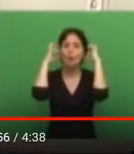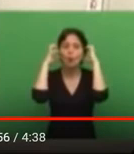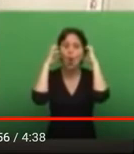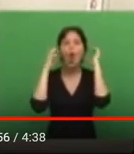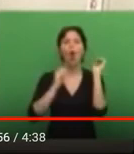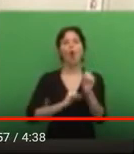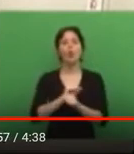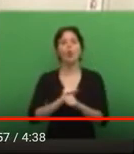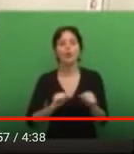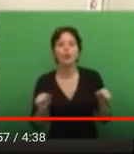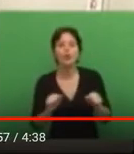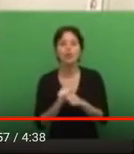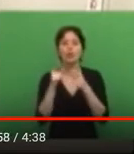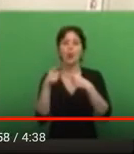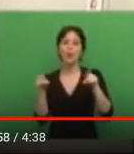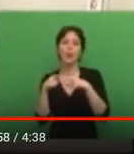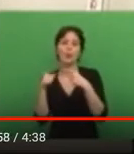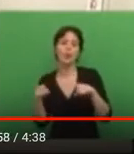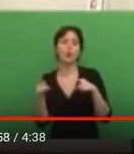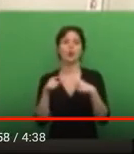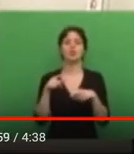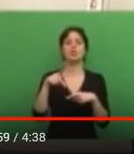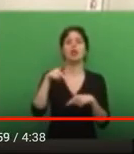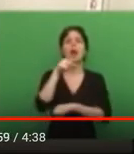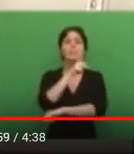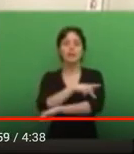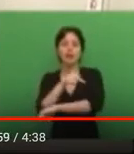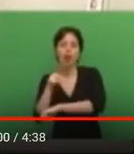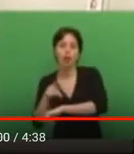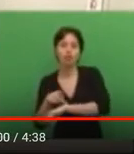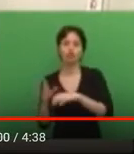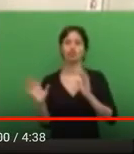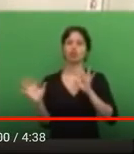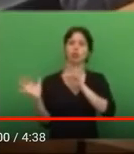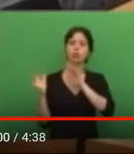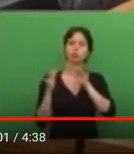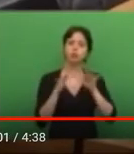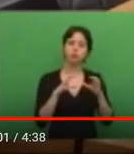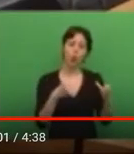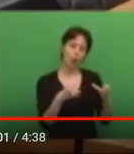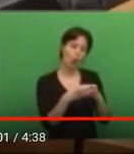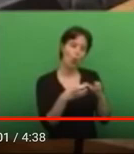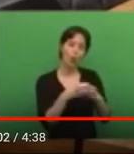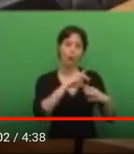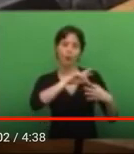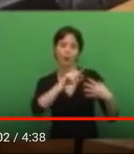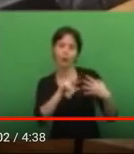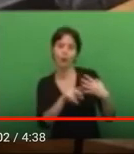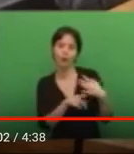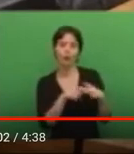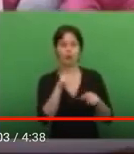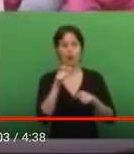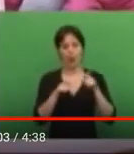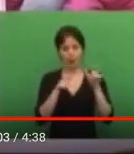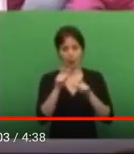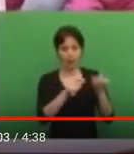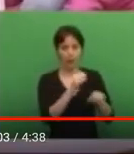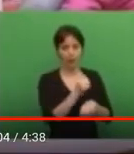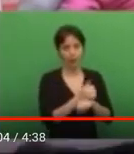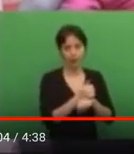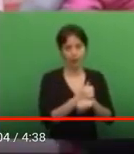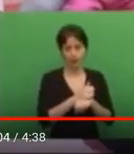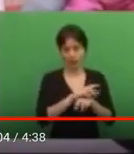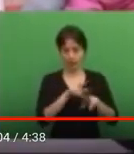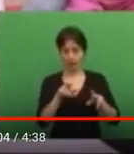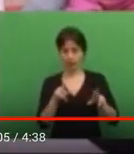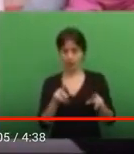fisioterapia, fonoaudiologia, musicoterapia e pedagogia. O tratamento multidisciplinar é uma